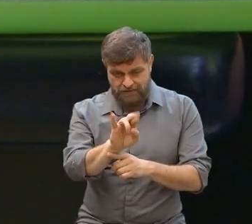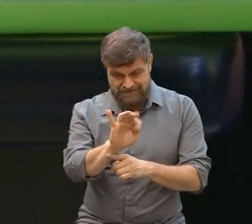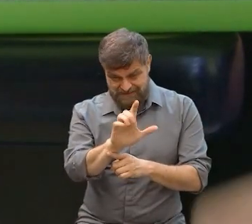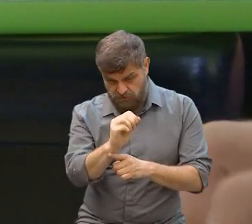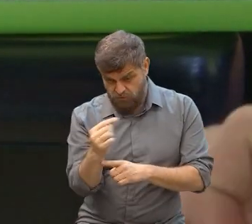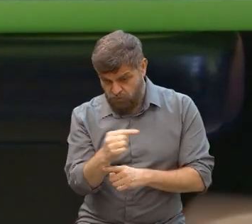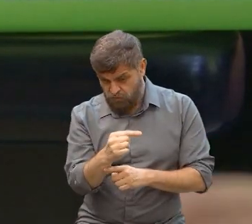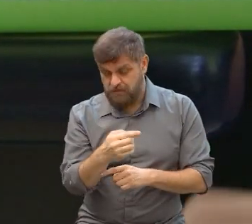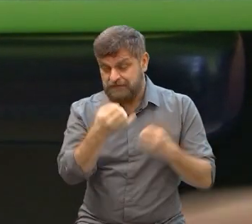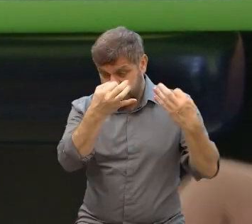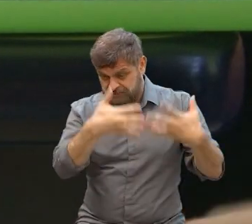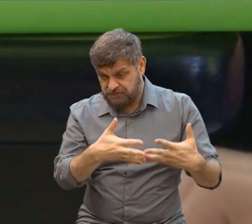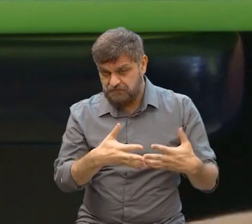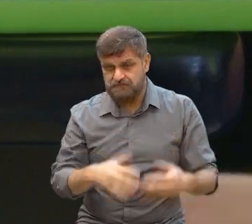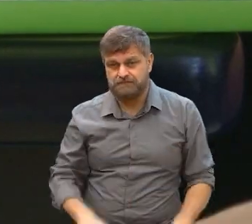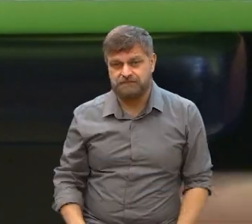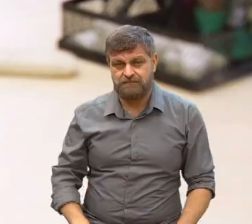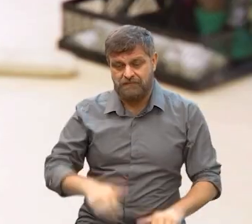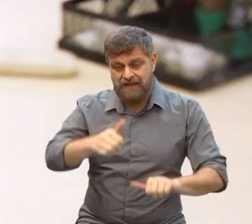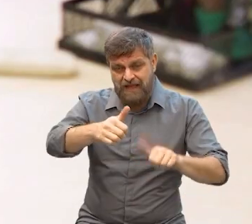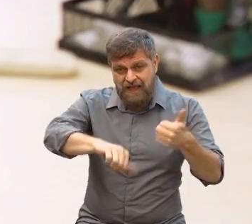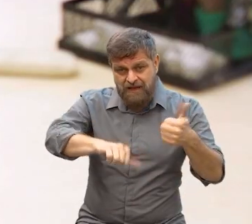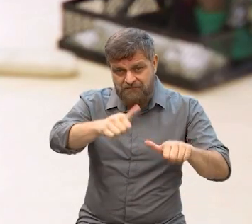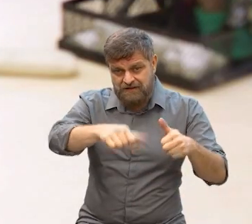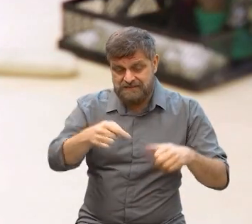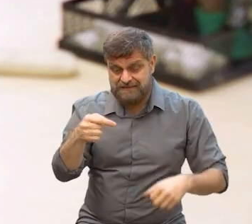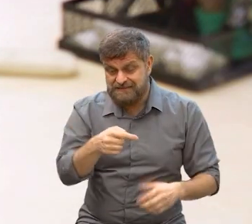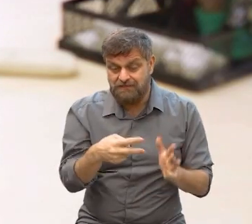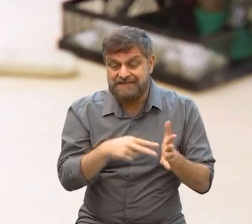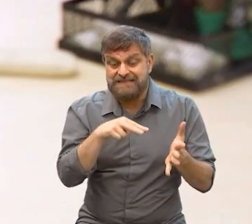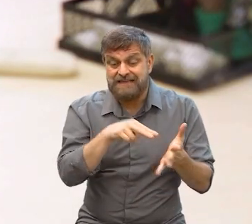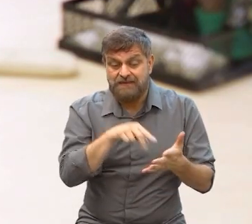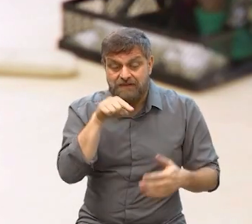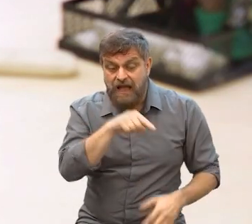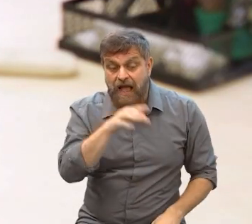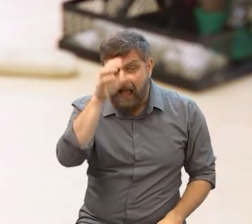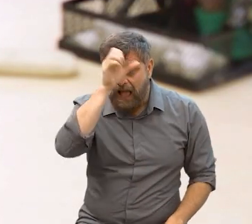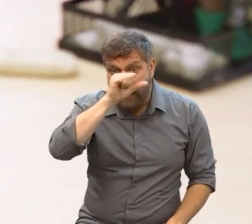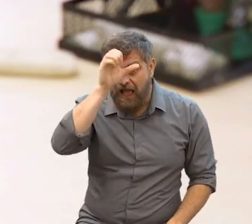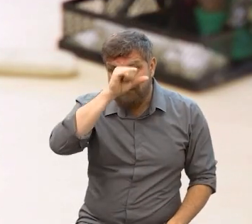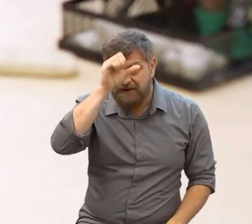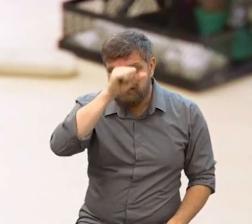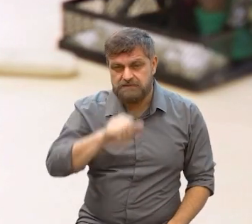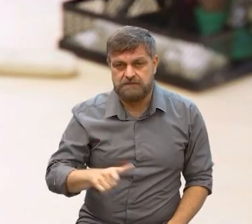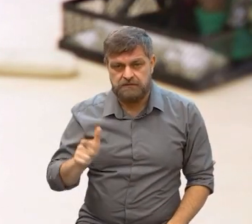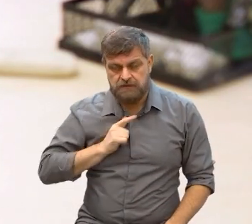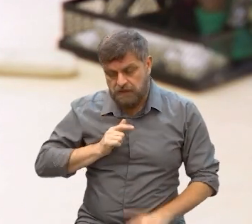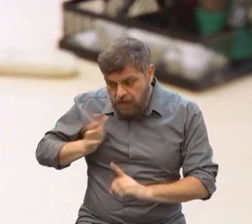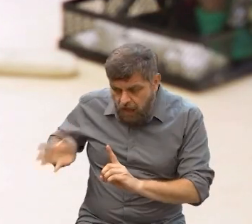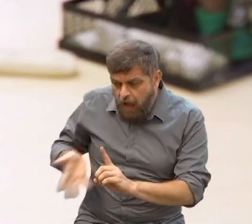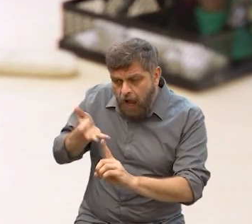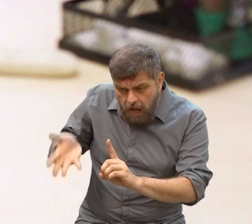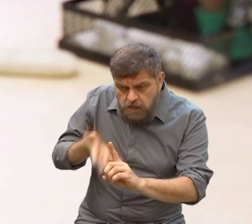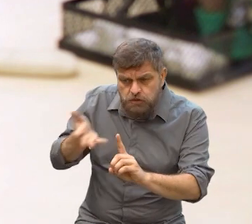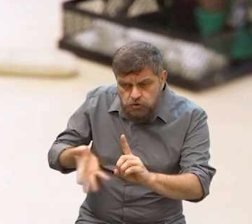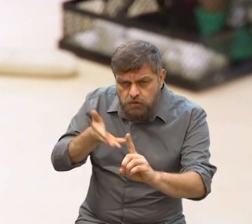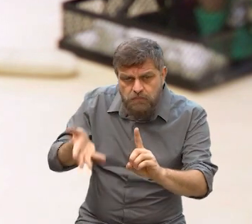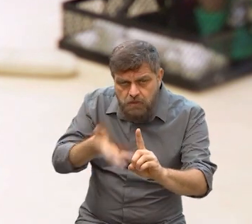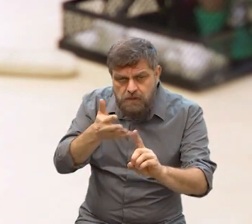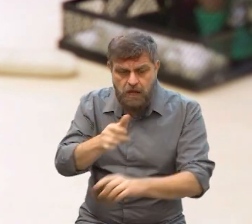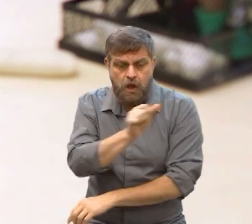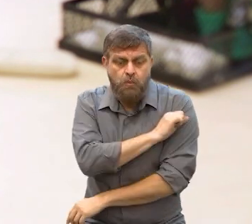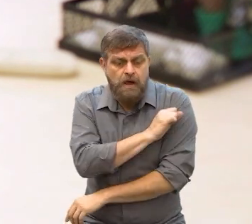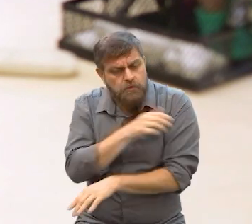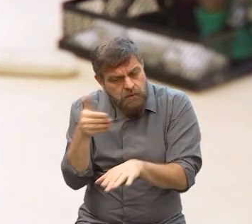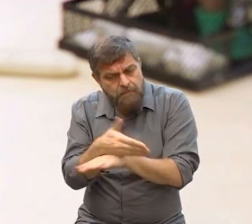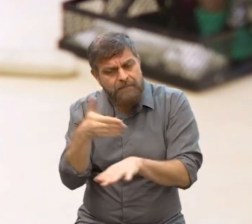ser instrumento de aprendizagem. É isso que a gente tem que buscar. E tem que estimular o aluno a querer fazer parte